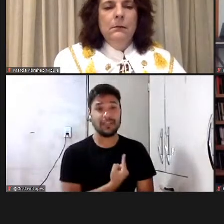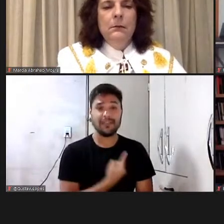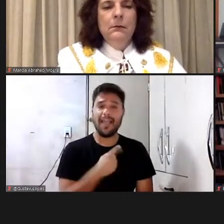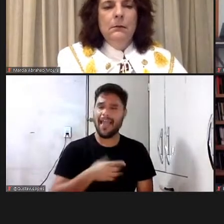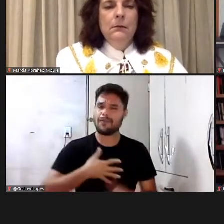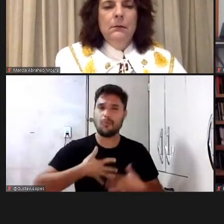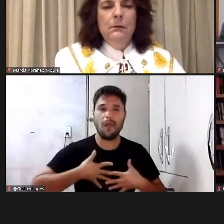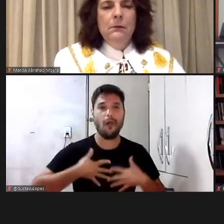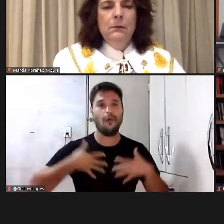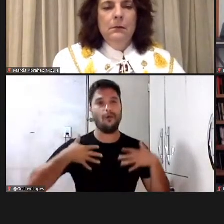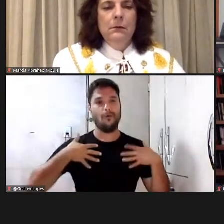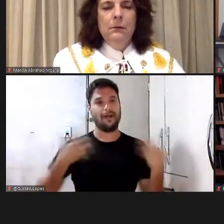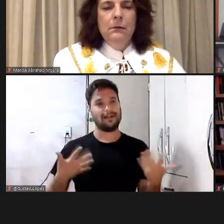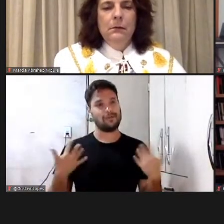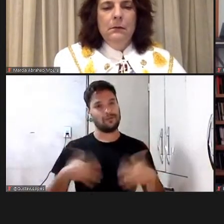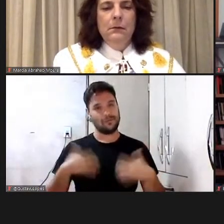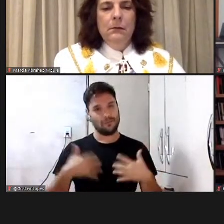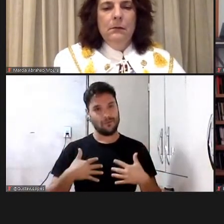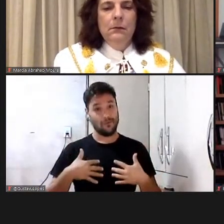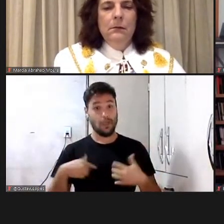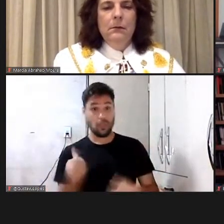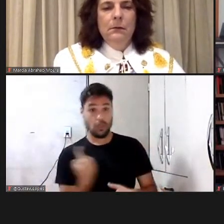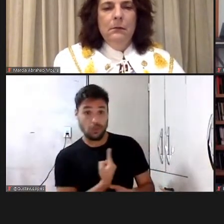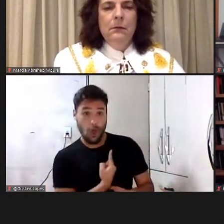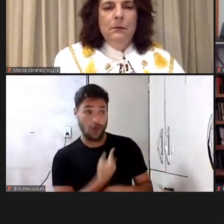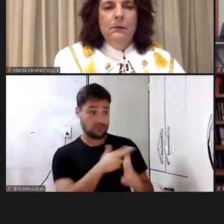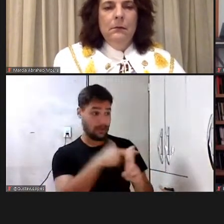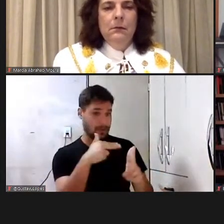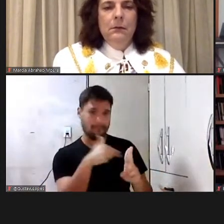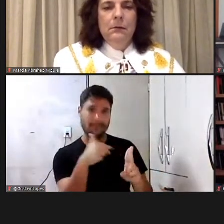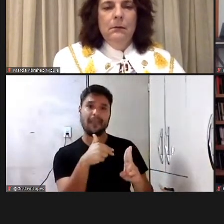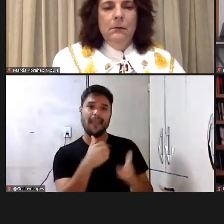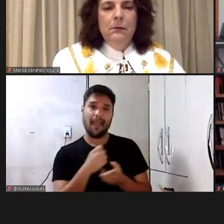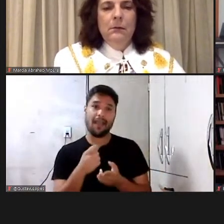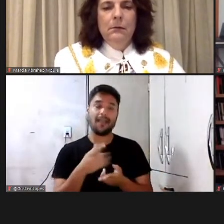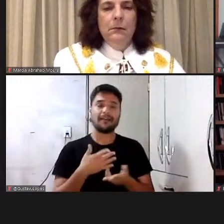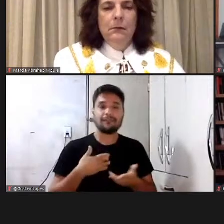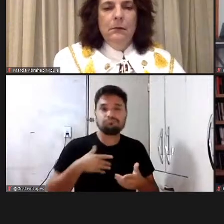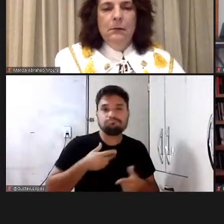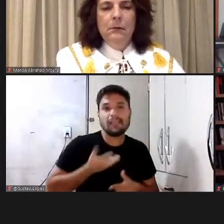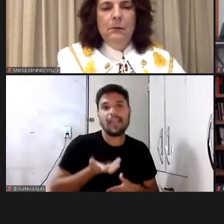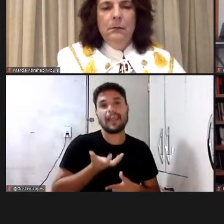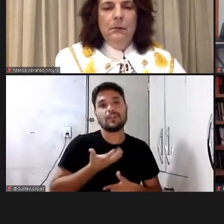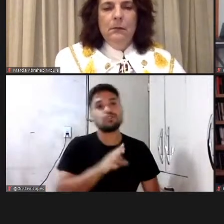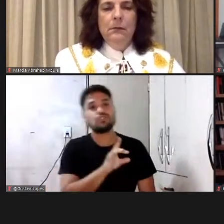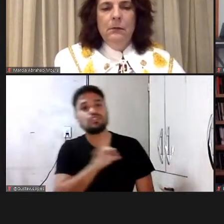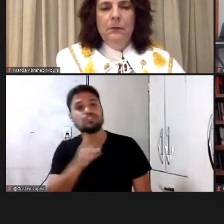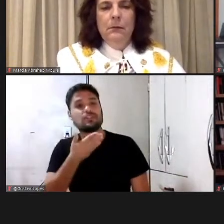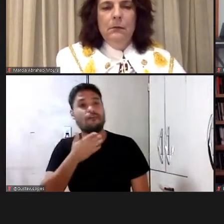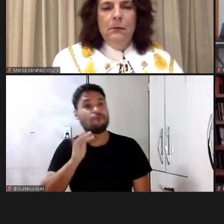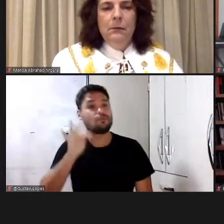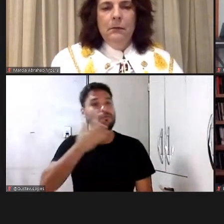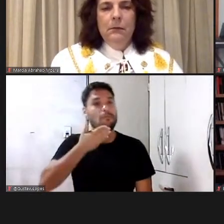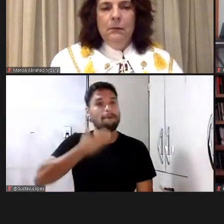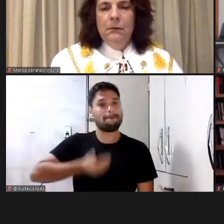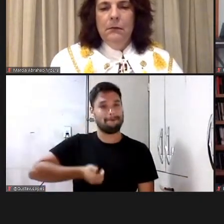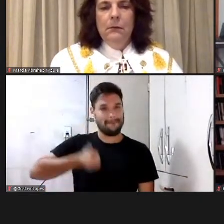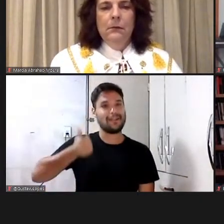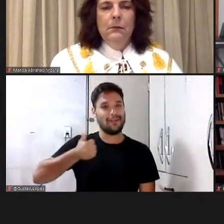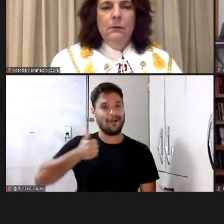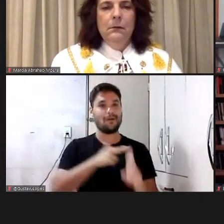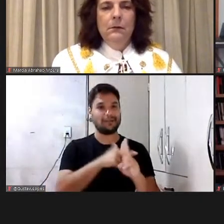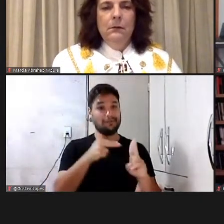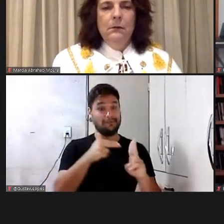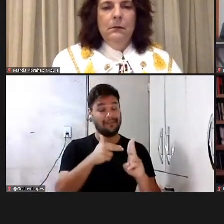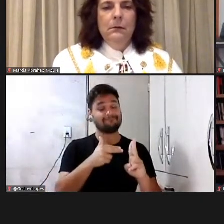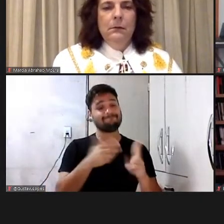nossa busca permanente por dias melhores para o povo brasileiro, especialmente neste momento em que enfrentamos as